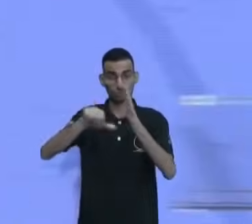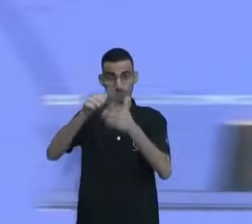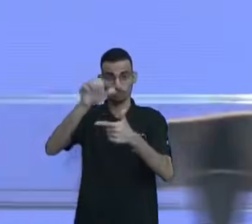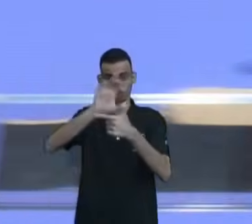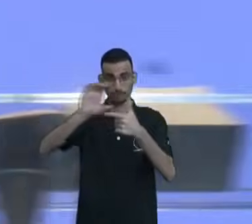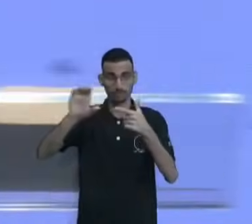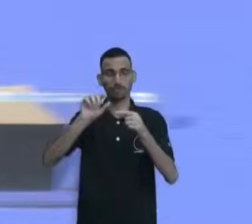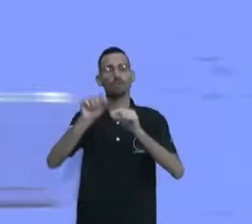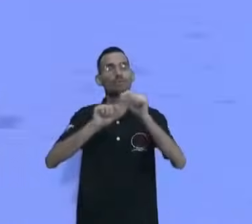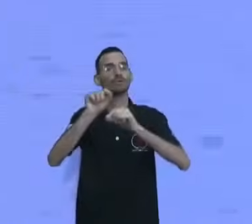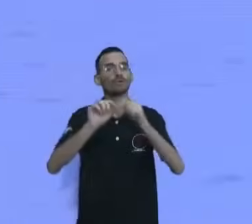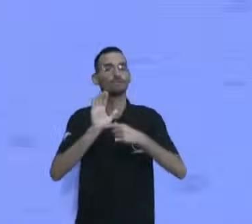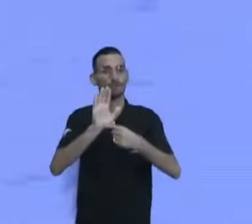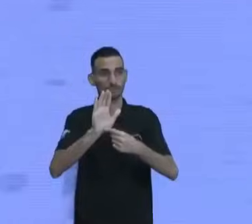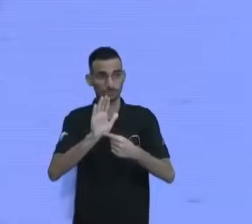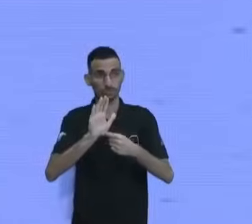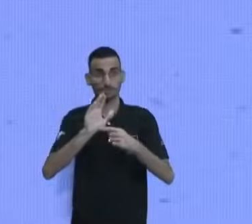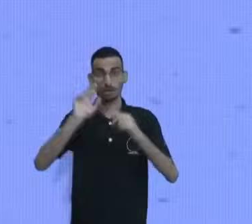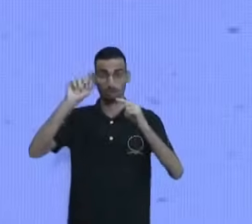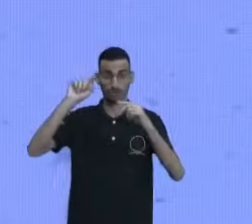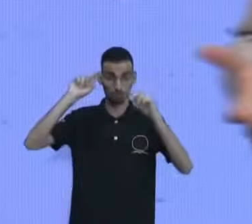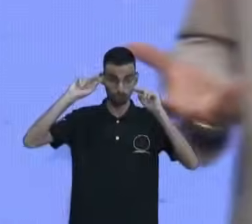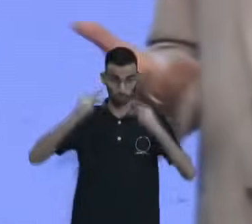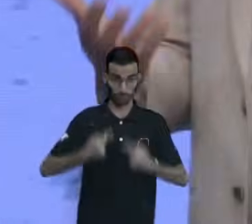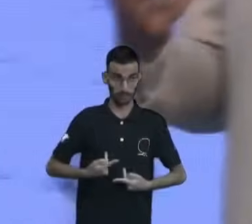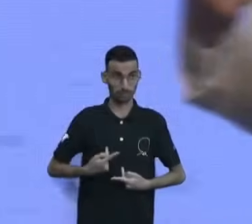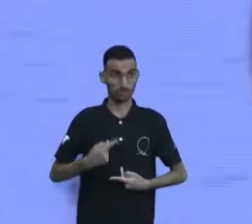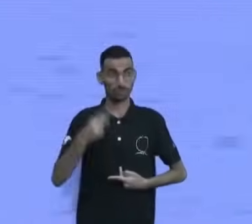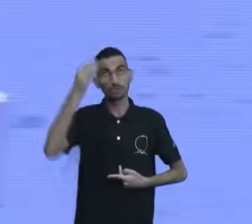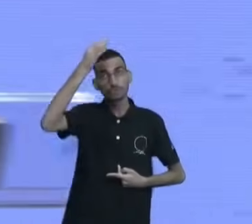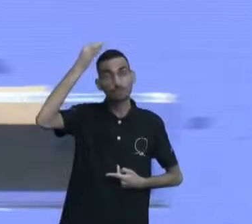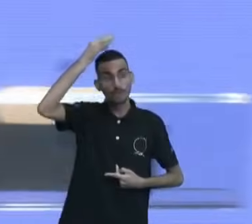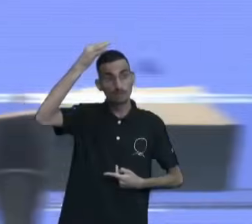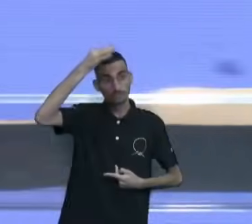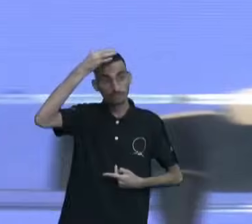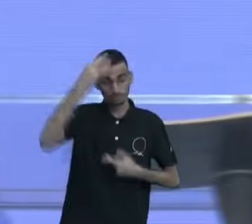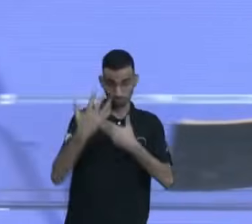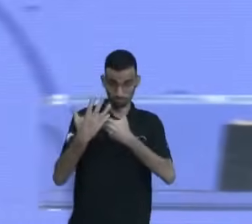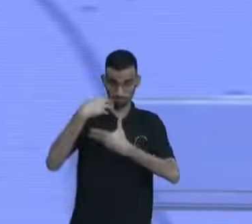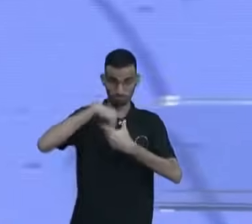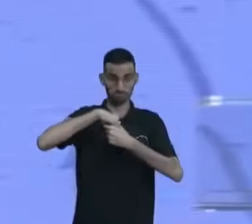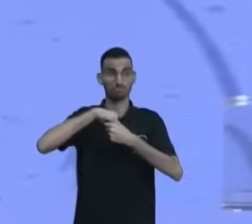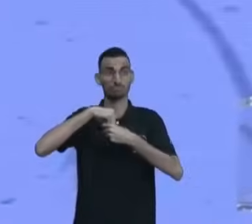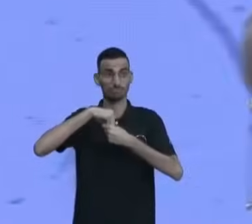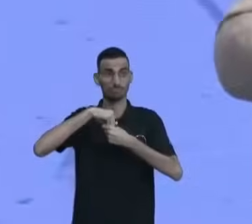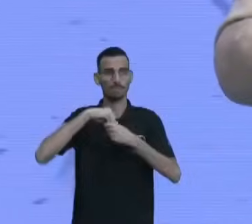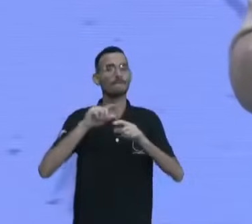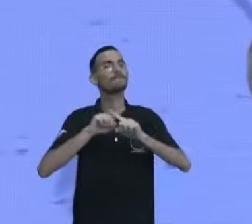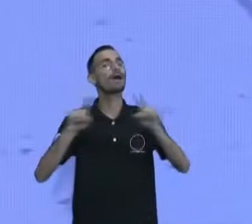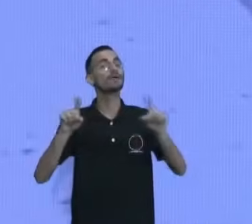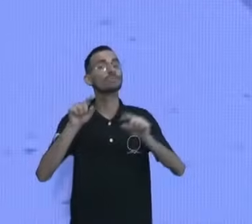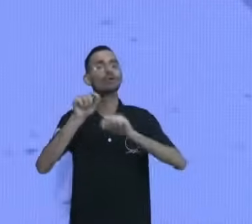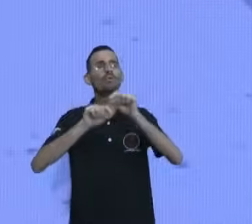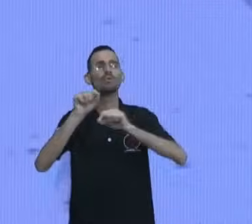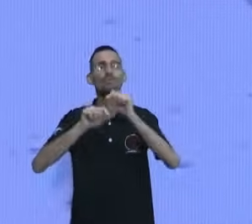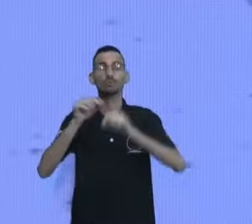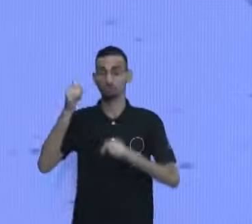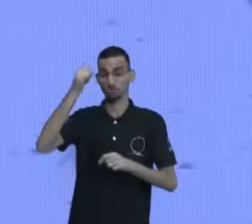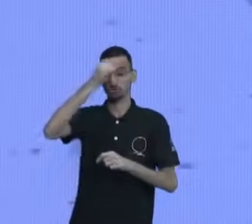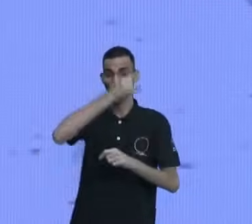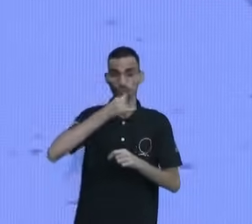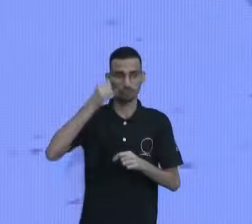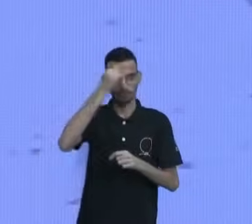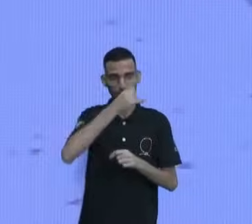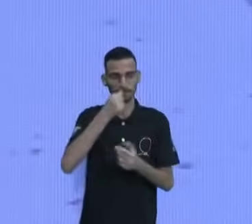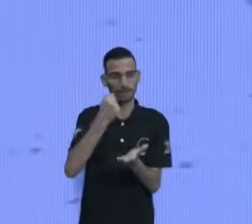mal Jesus estava falando do templo agora depois da descida do Espírito Santo nós estamos